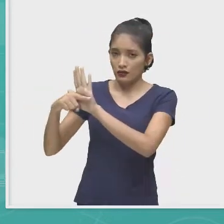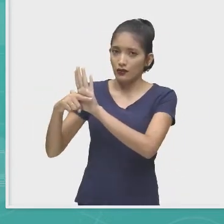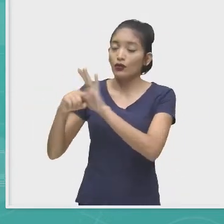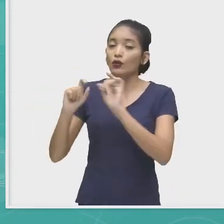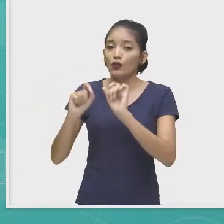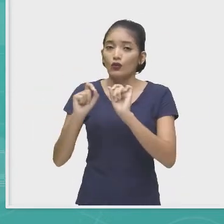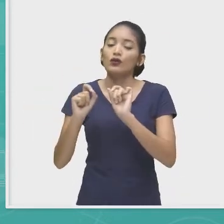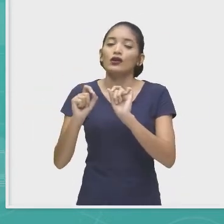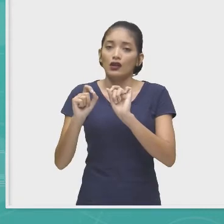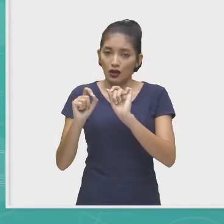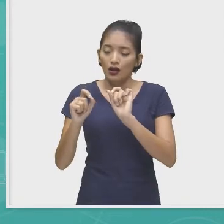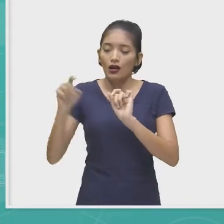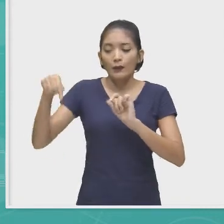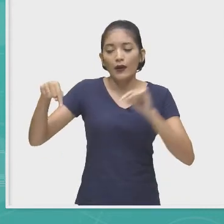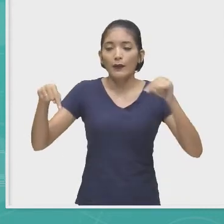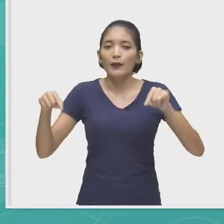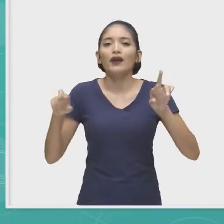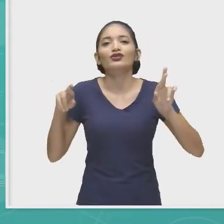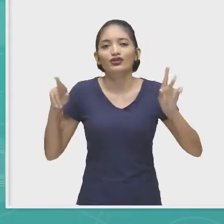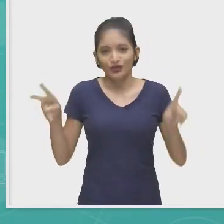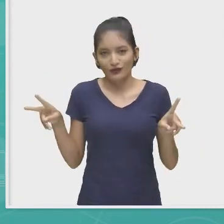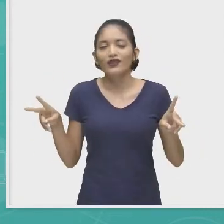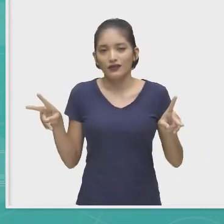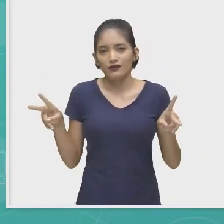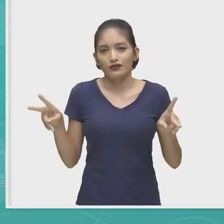são operações inversas.